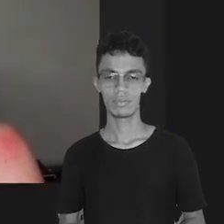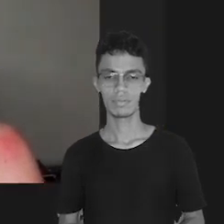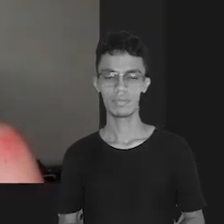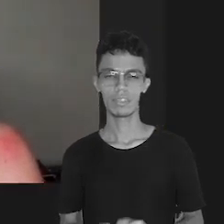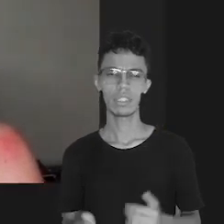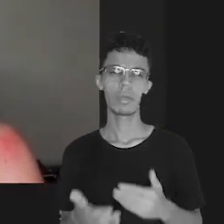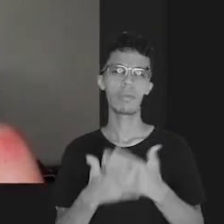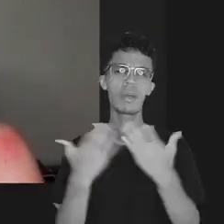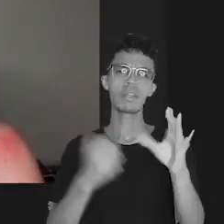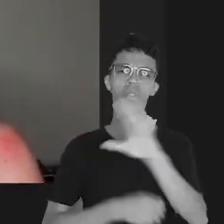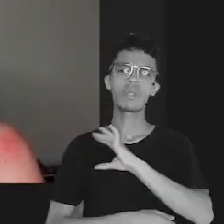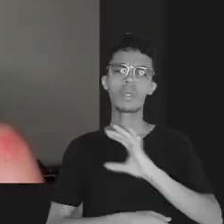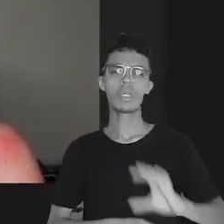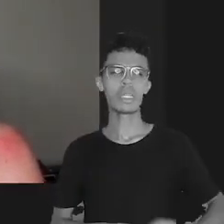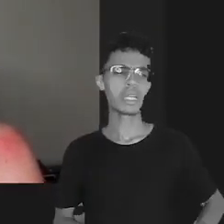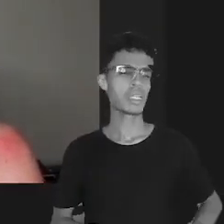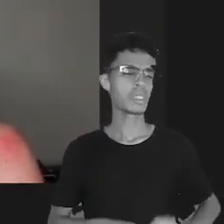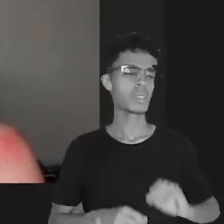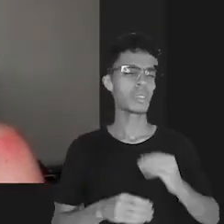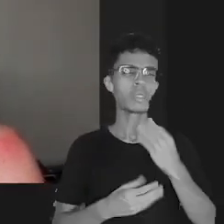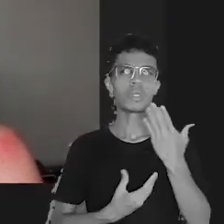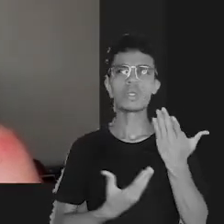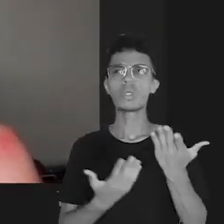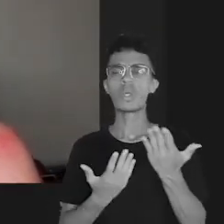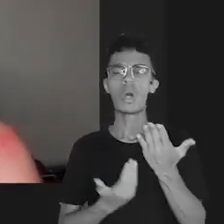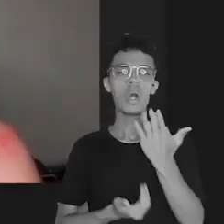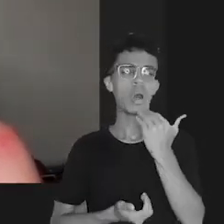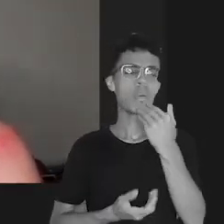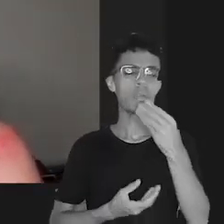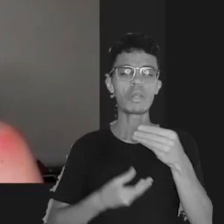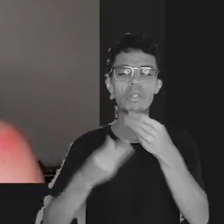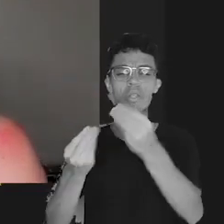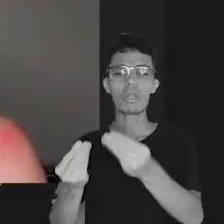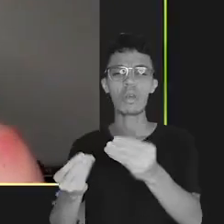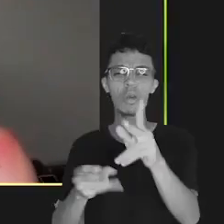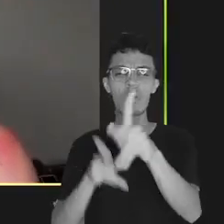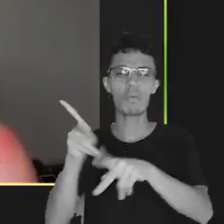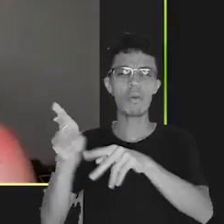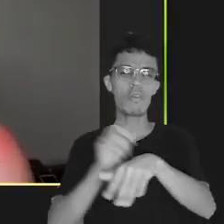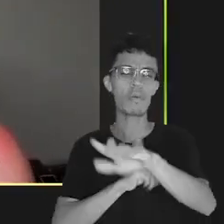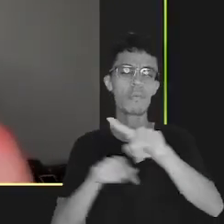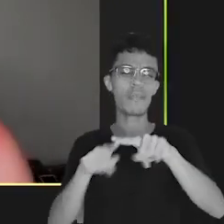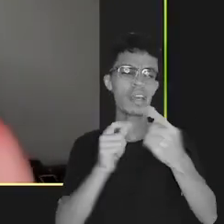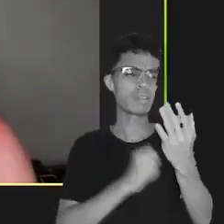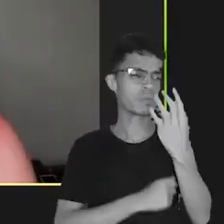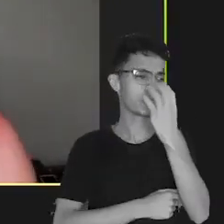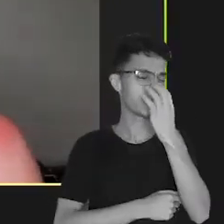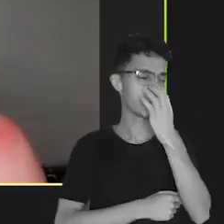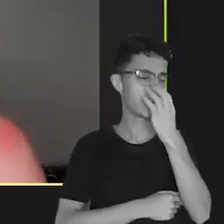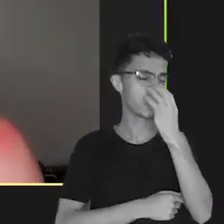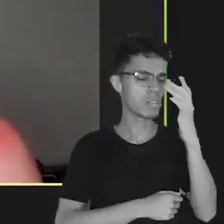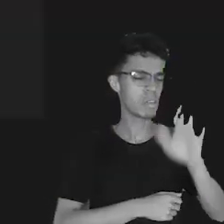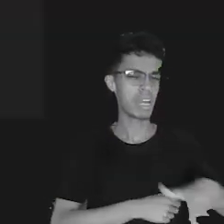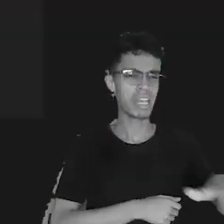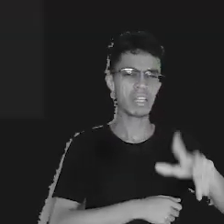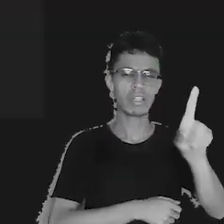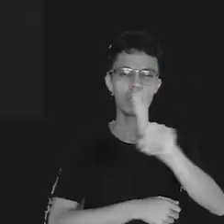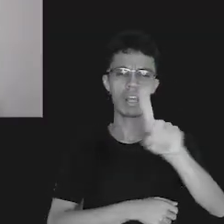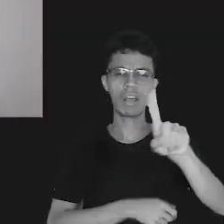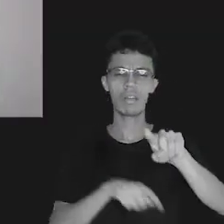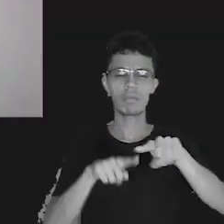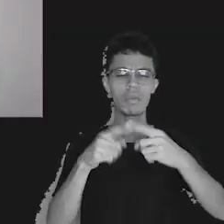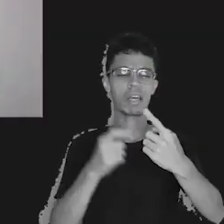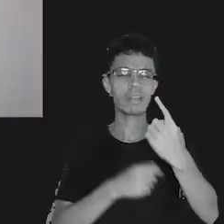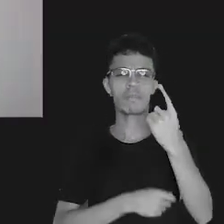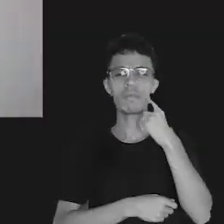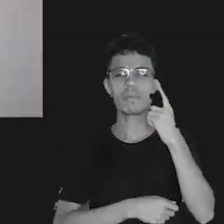Mas o Cristo alimentou as gentes e não os cães. Mas dizem que o homem chegou a isso por imposições, que quem